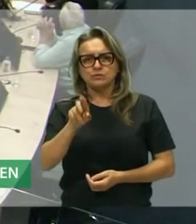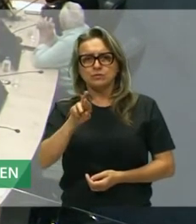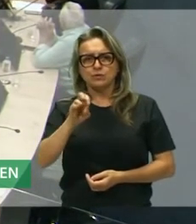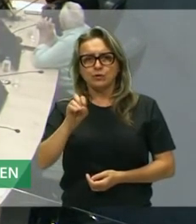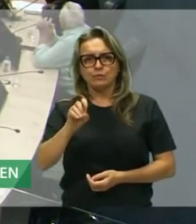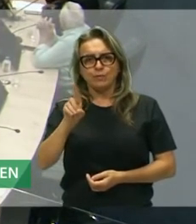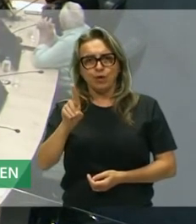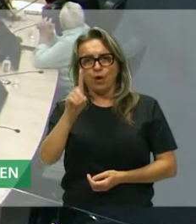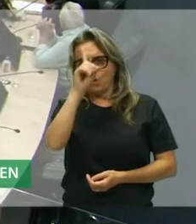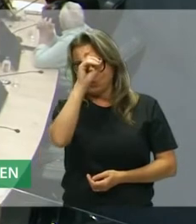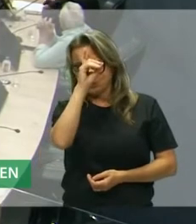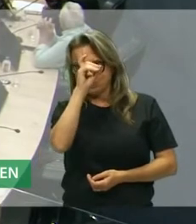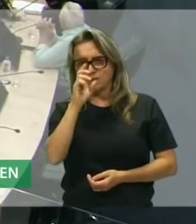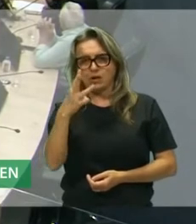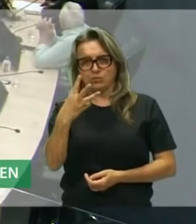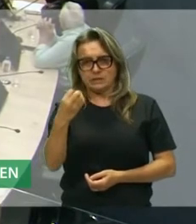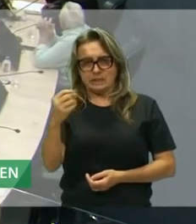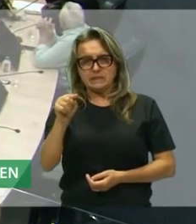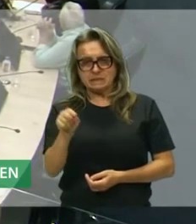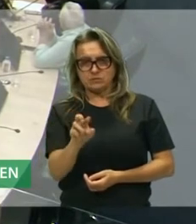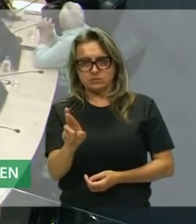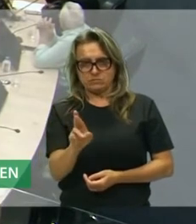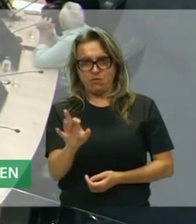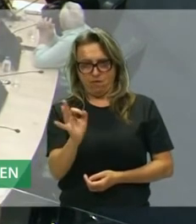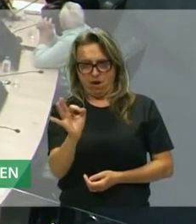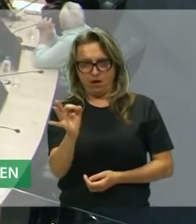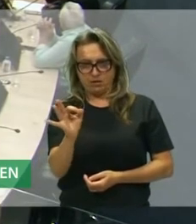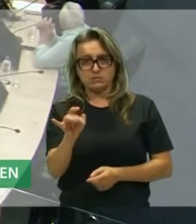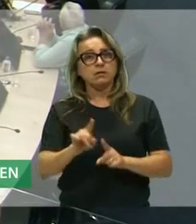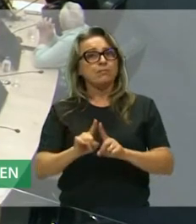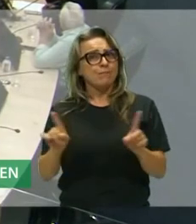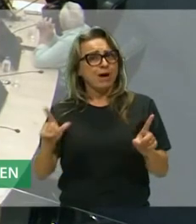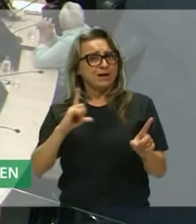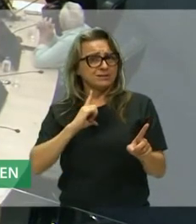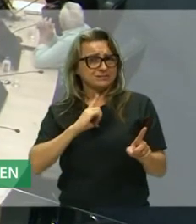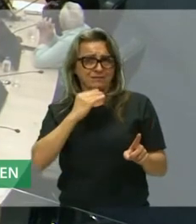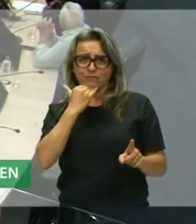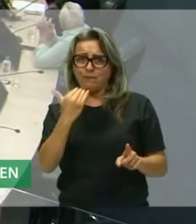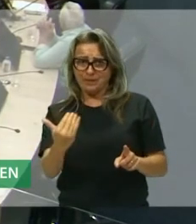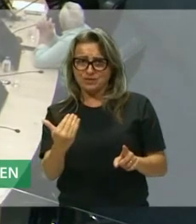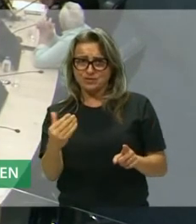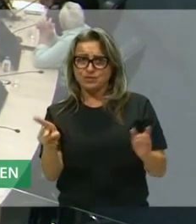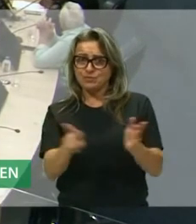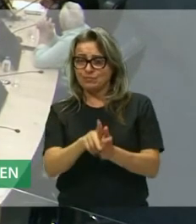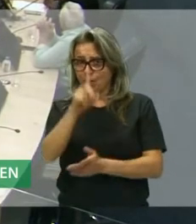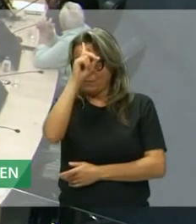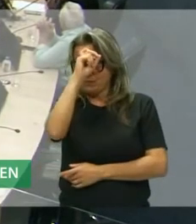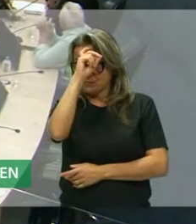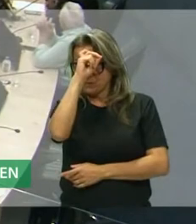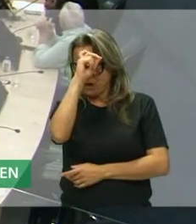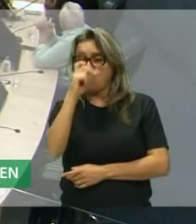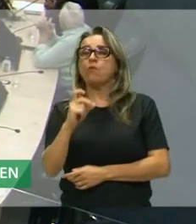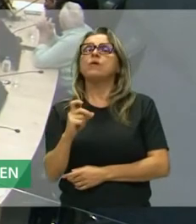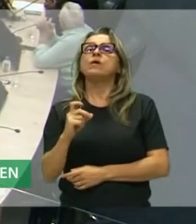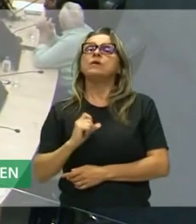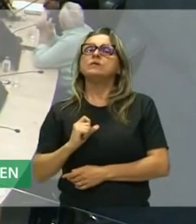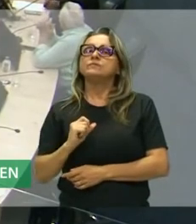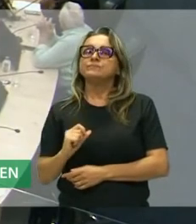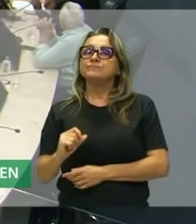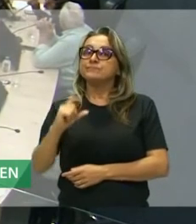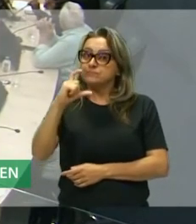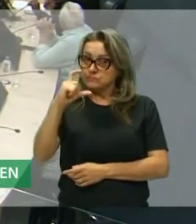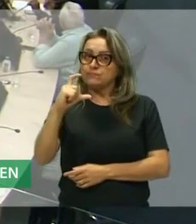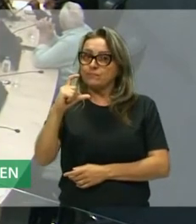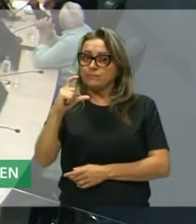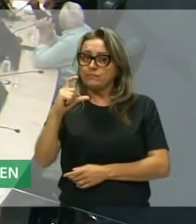300.000. Mas houve um pedido do próprio Marieta para a secretaria para que houvesse um aumento, houve